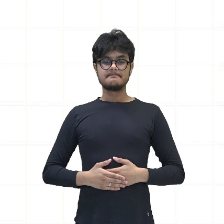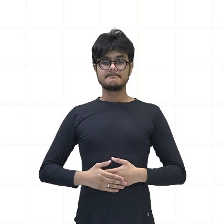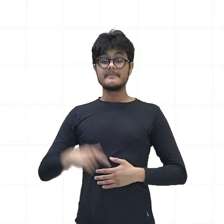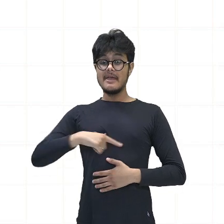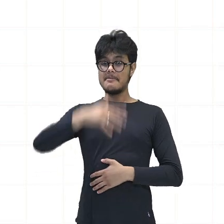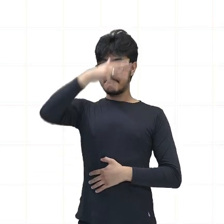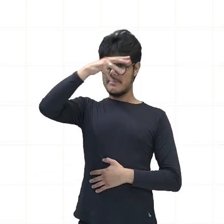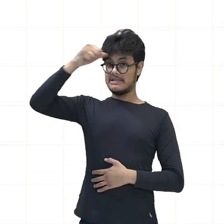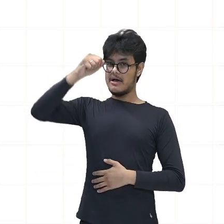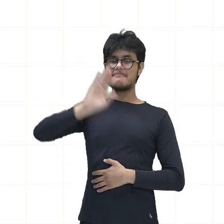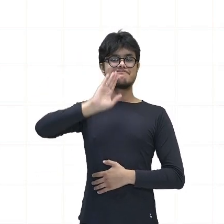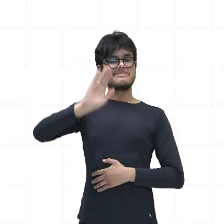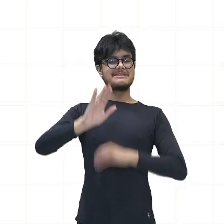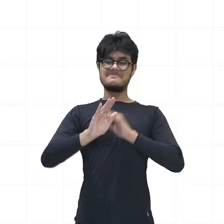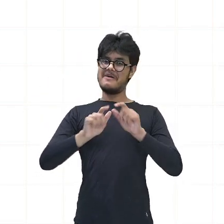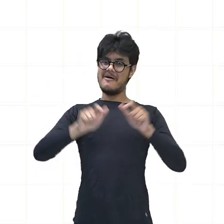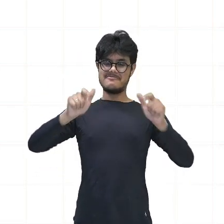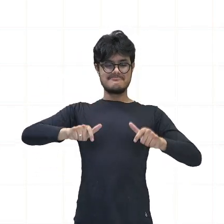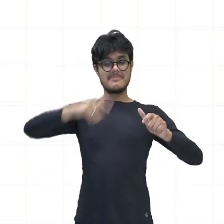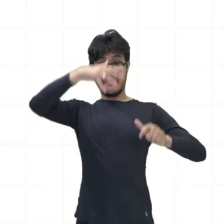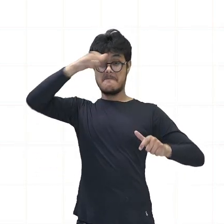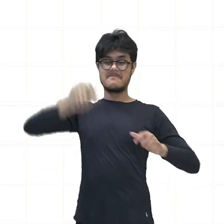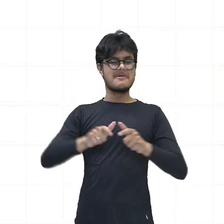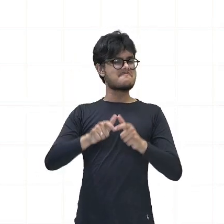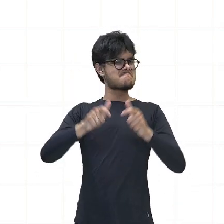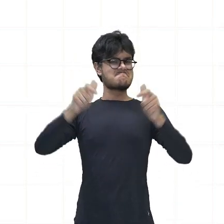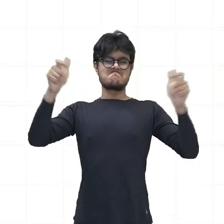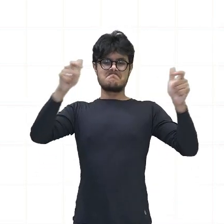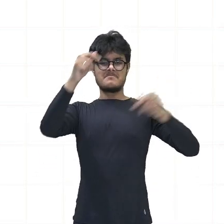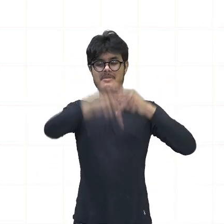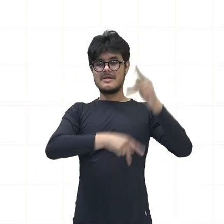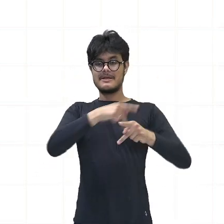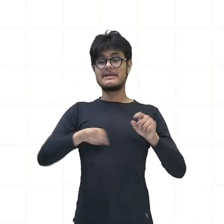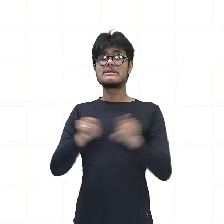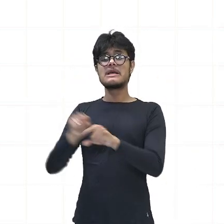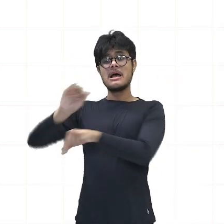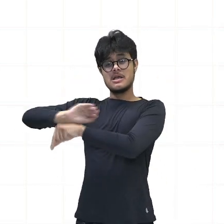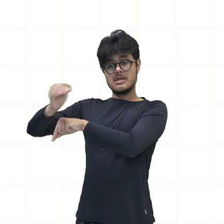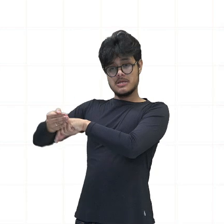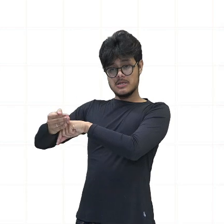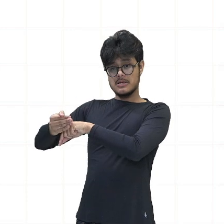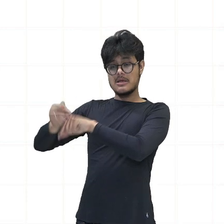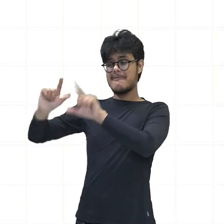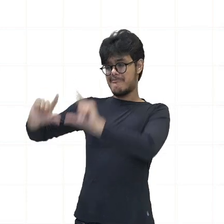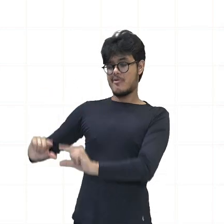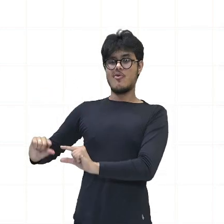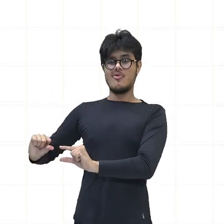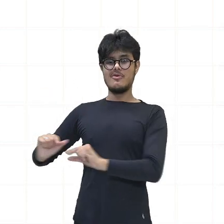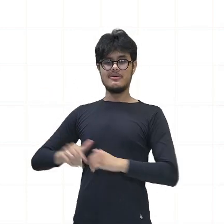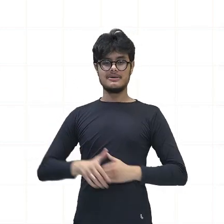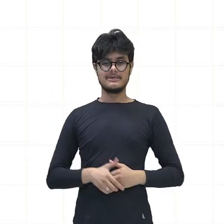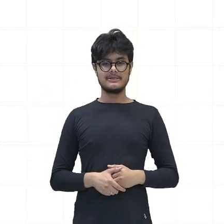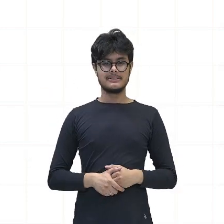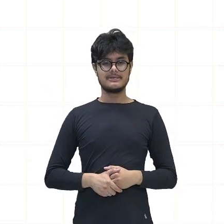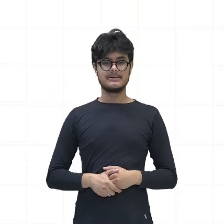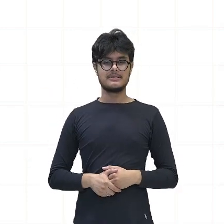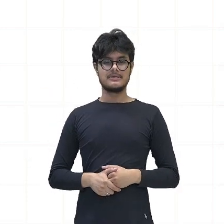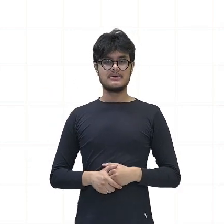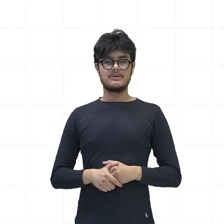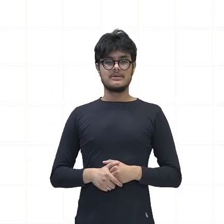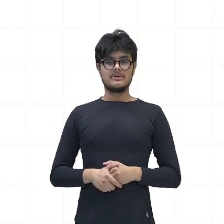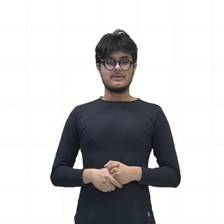Manaus como o município mais populoso e Itacoatiara como o município menos populoso, né? E